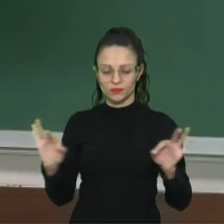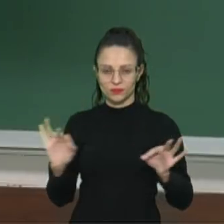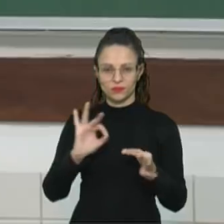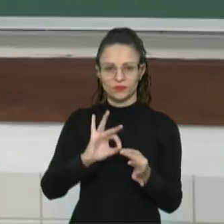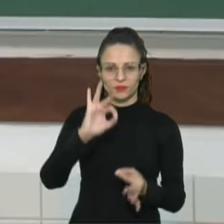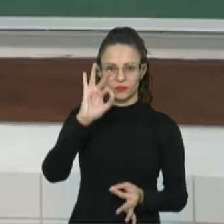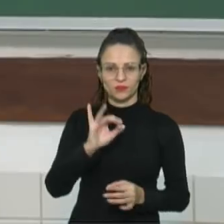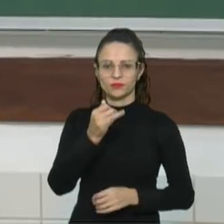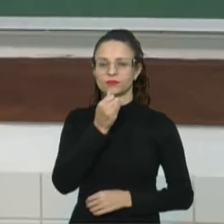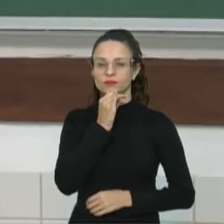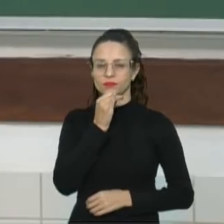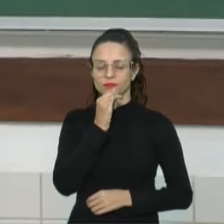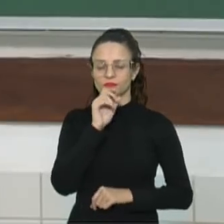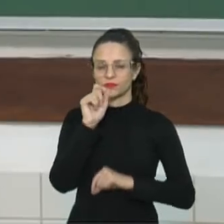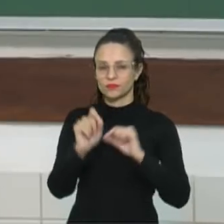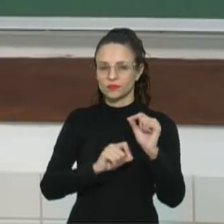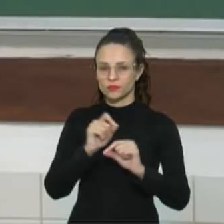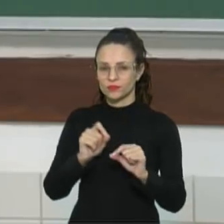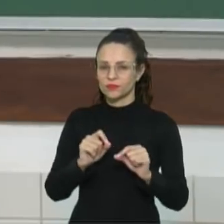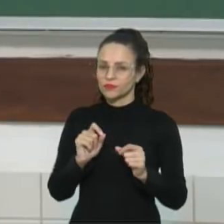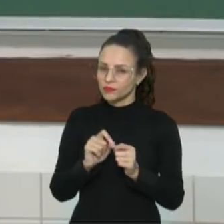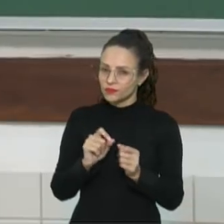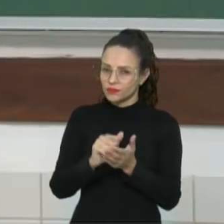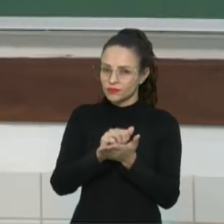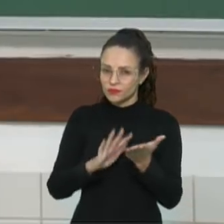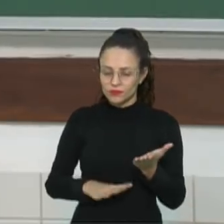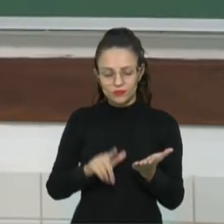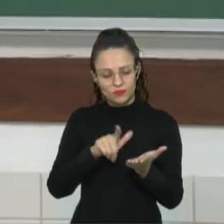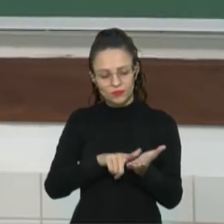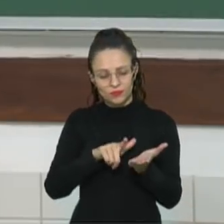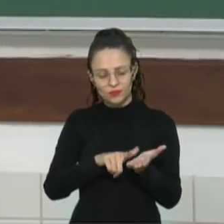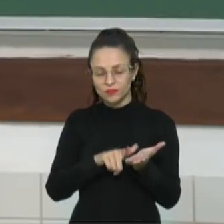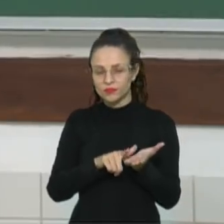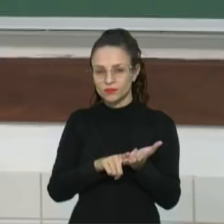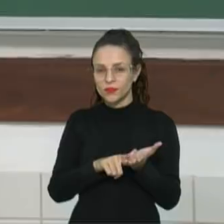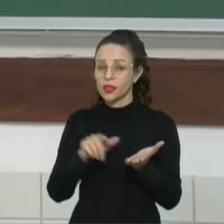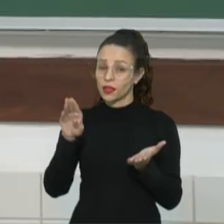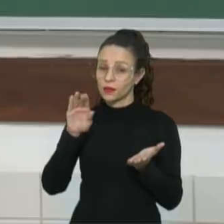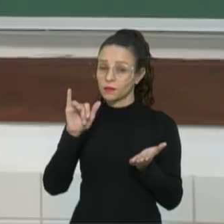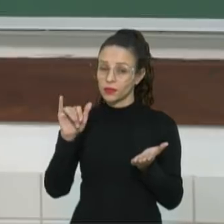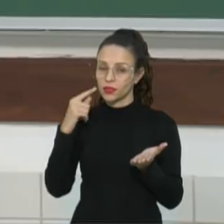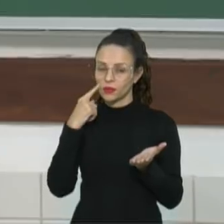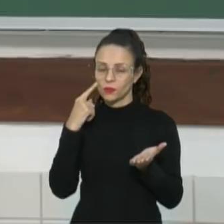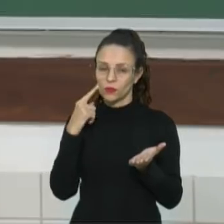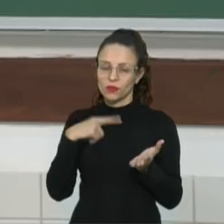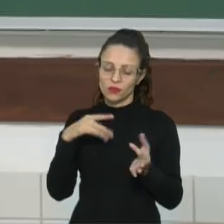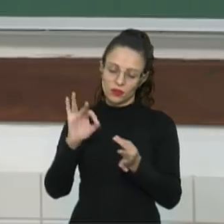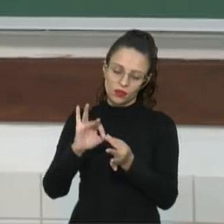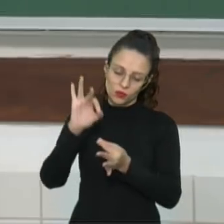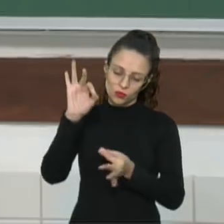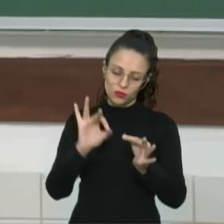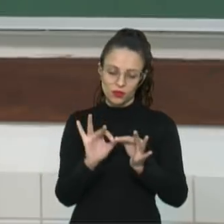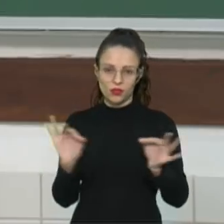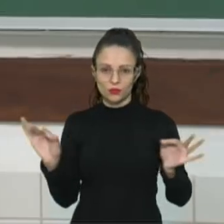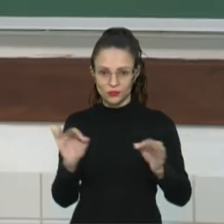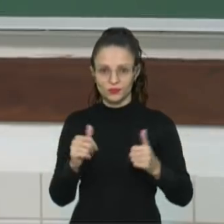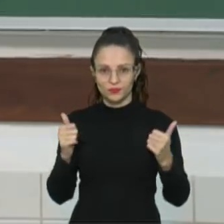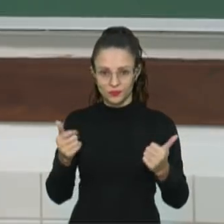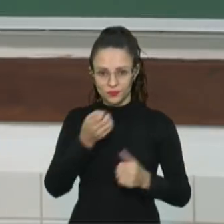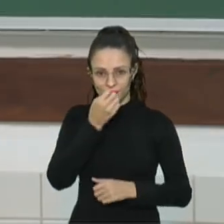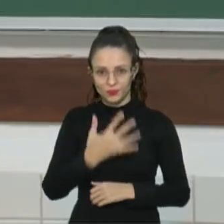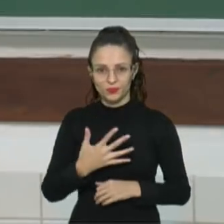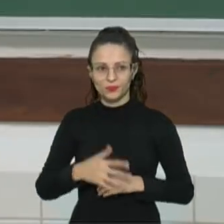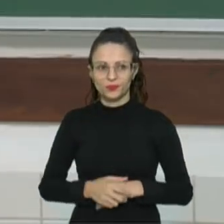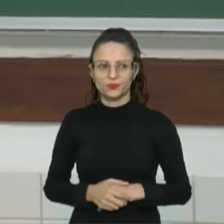Então, exemplos, as atividades que a gente faz no papel, né, é bidimensional. A gente vai ter altura, largura, tá bom?